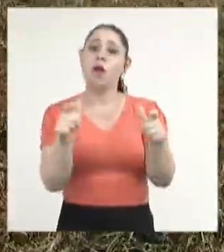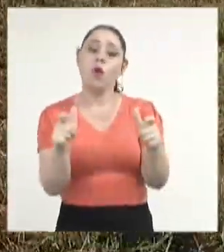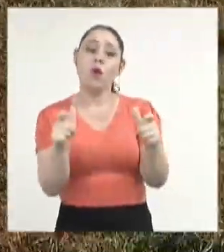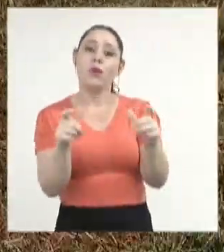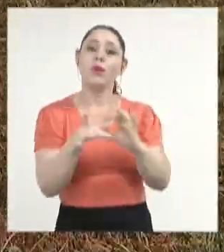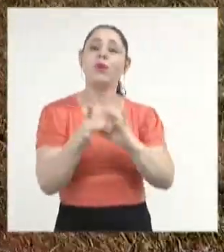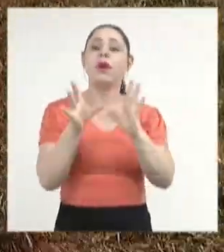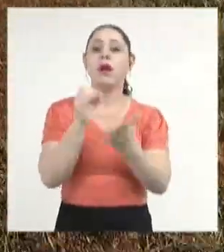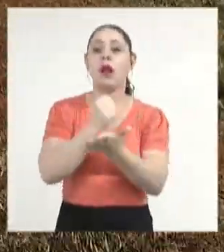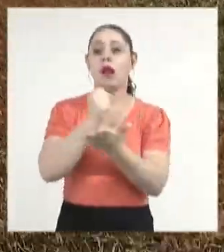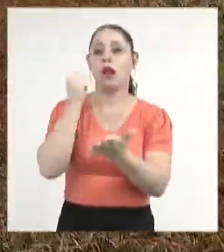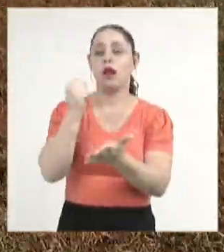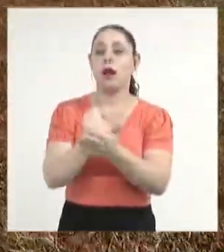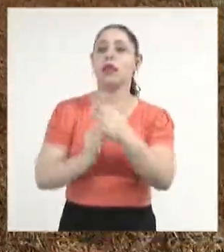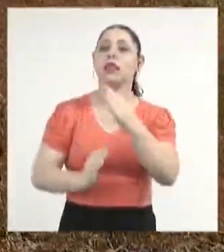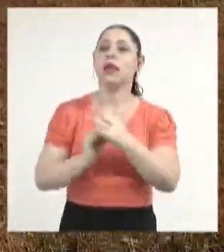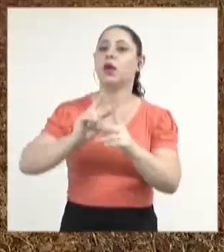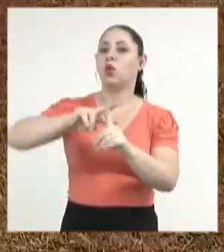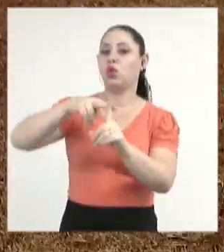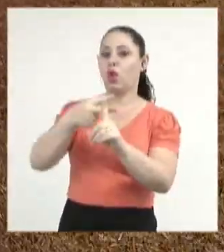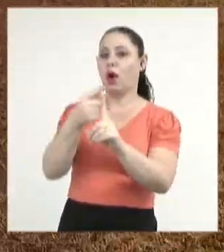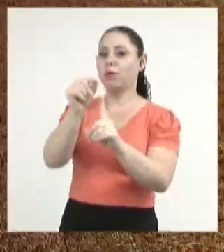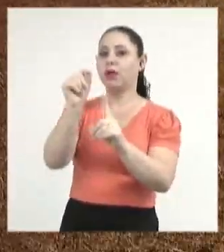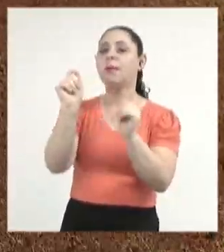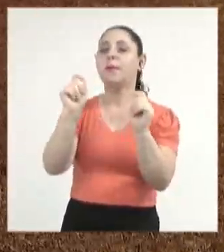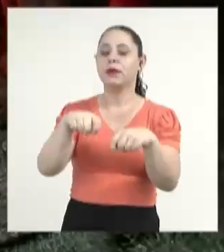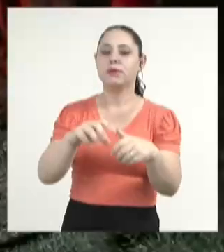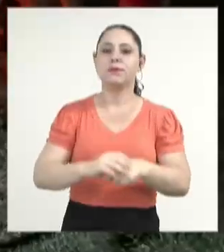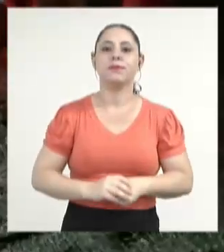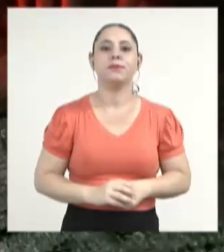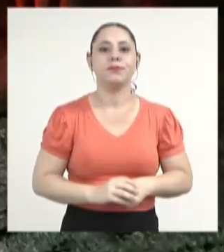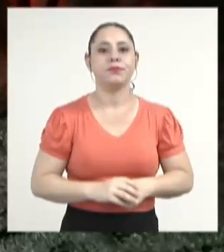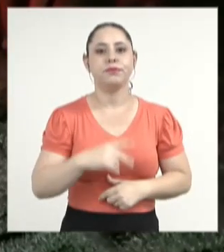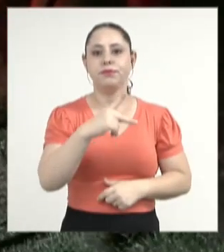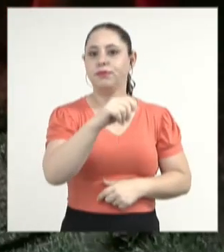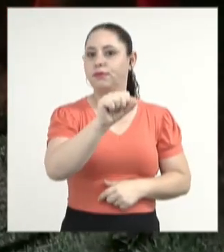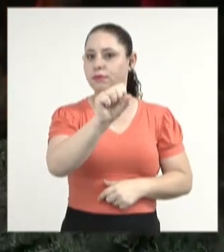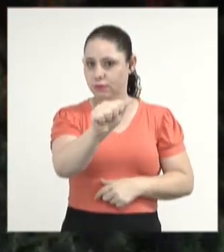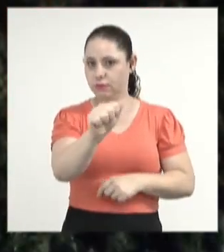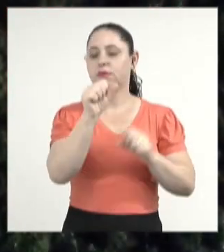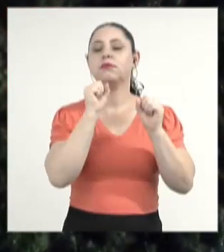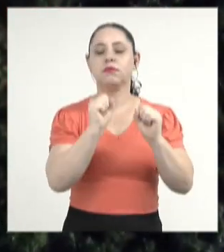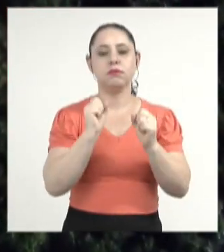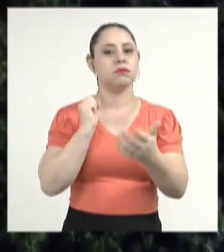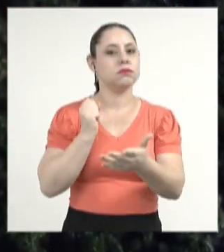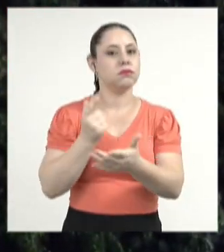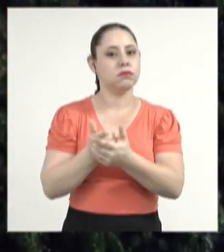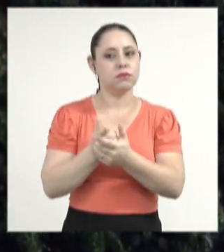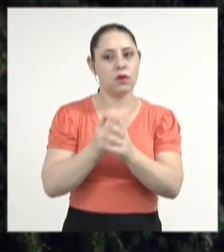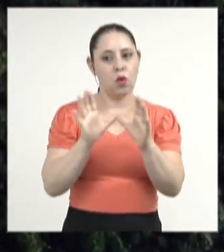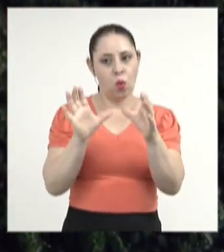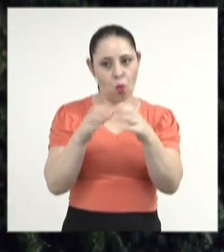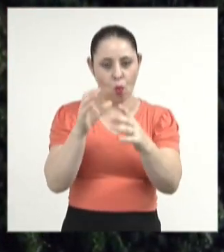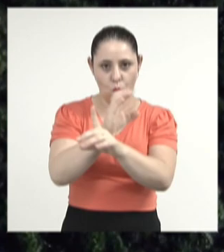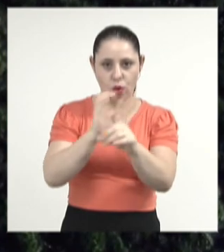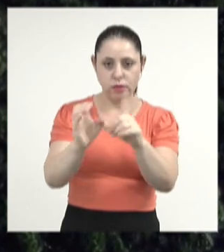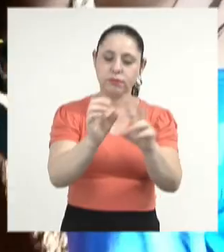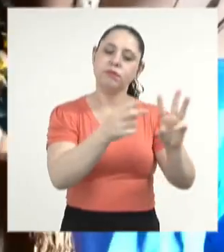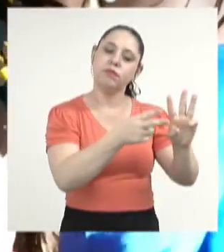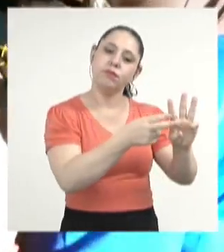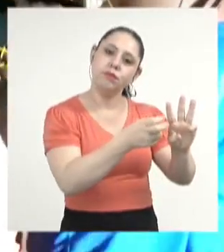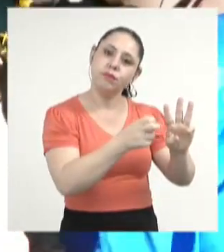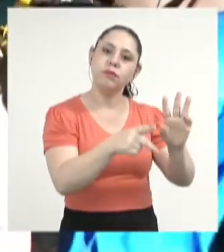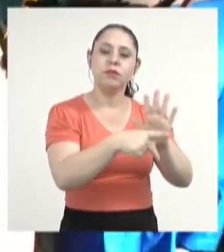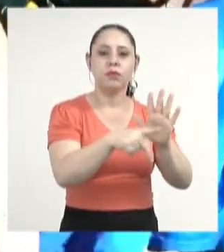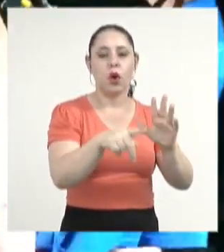com licenciamento em até o dobro da capacidade inicial. O PSA poderá ser pago também para comunidades originárias e